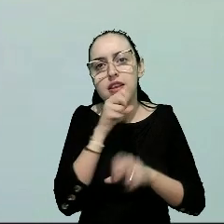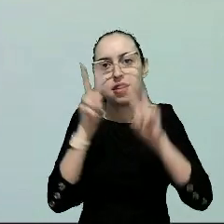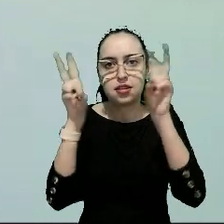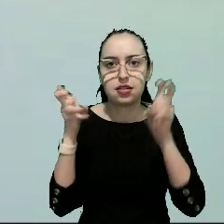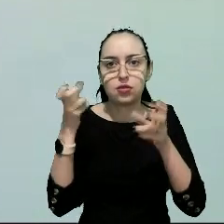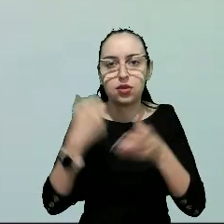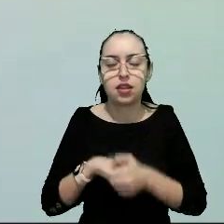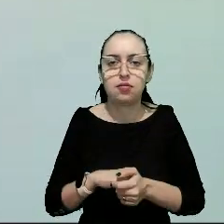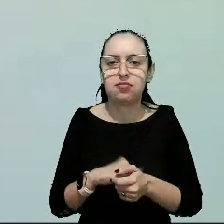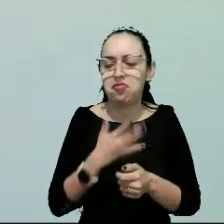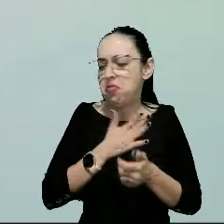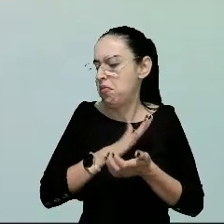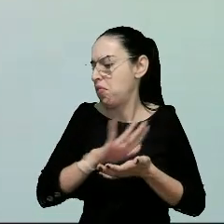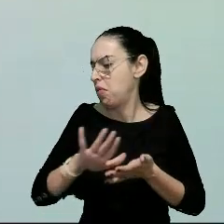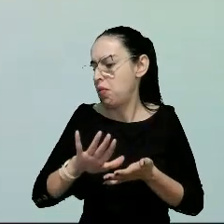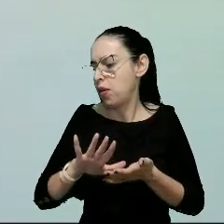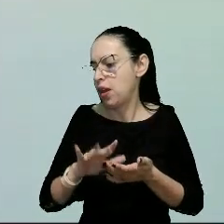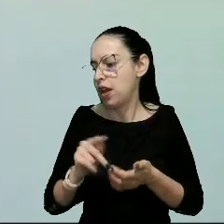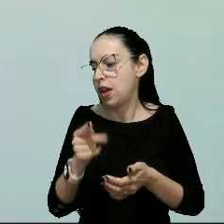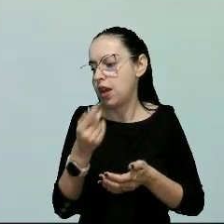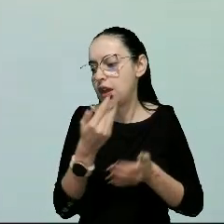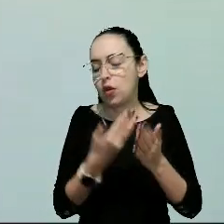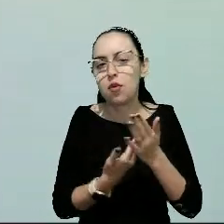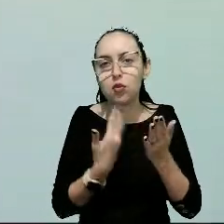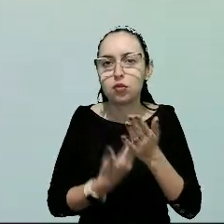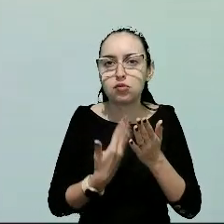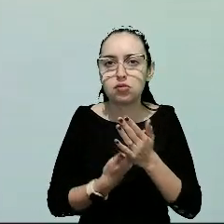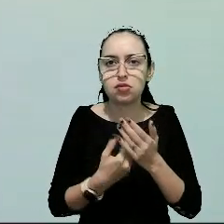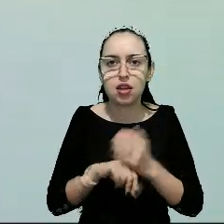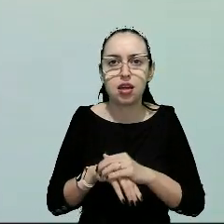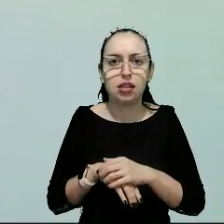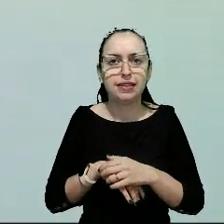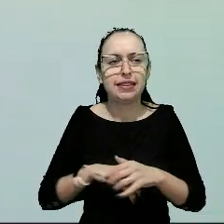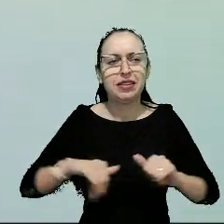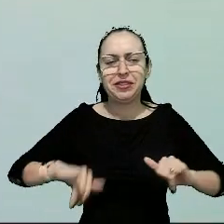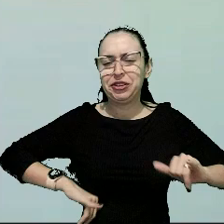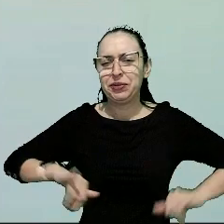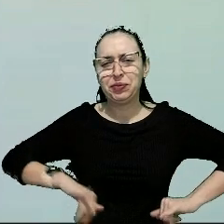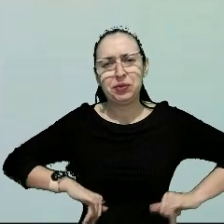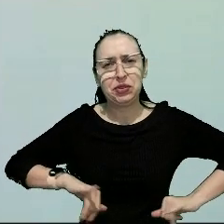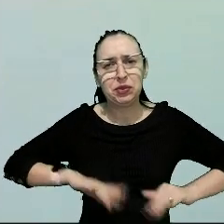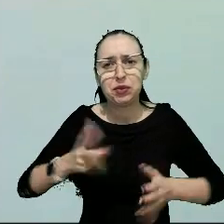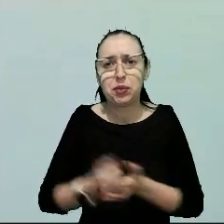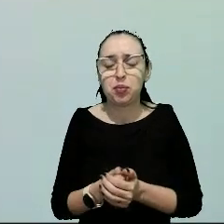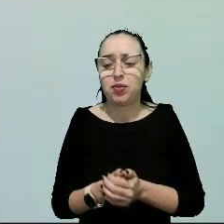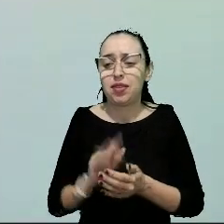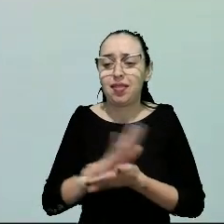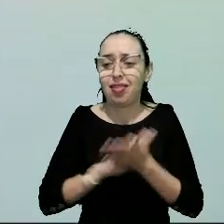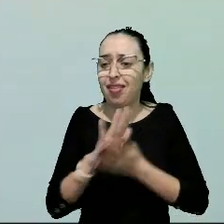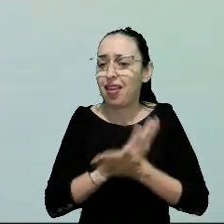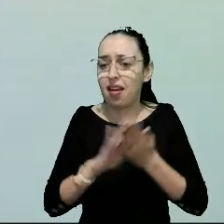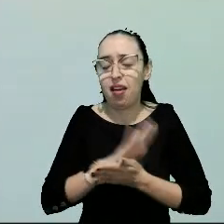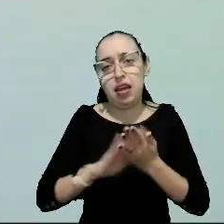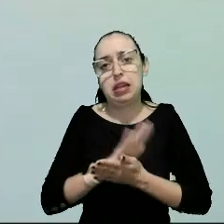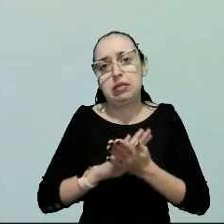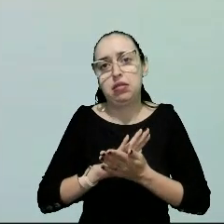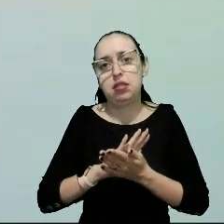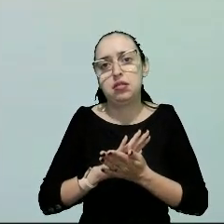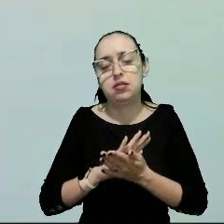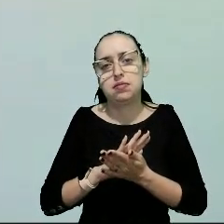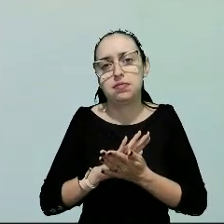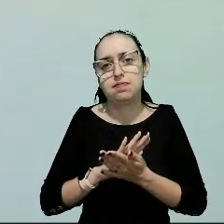tema. Só que eu falei, eu não quero estudar isso, porque é muito dramático, eu vou sofrer muito. Eu não tenho